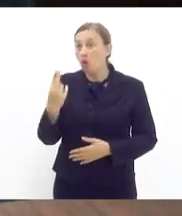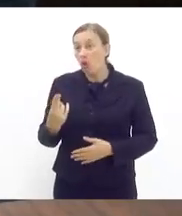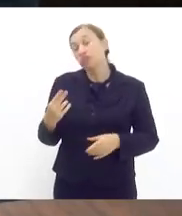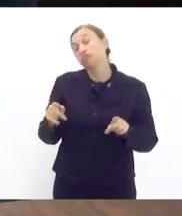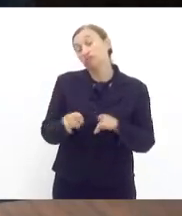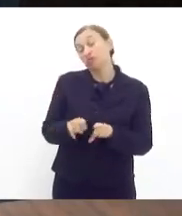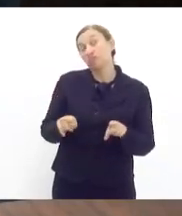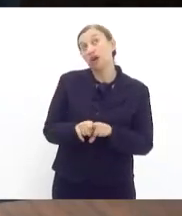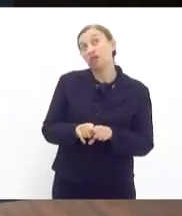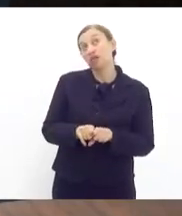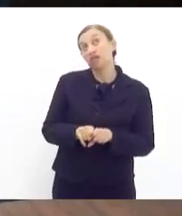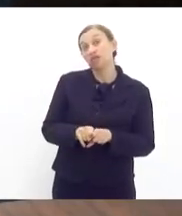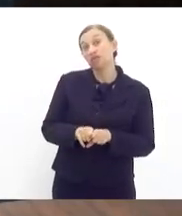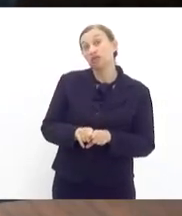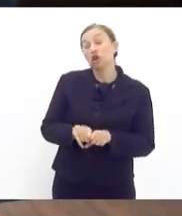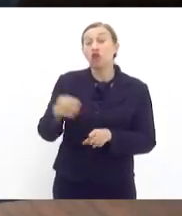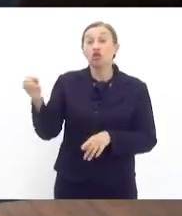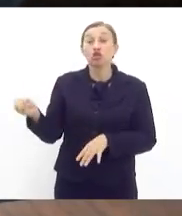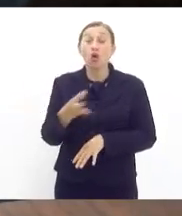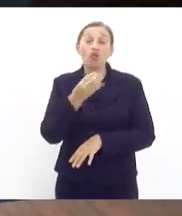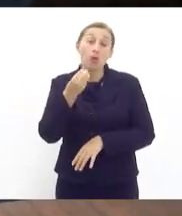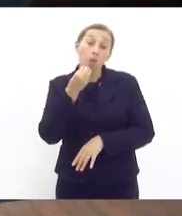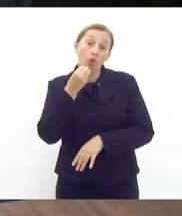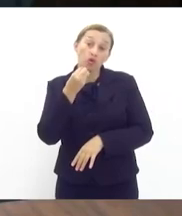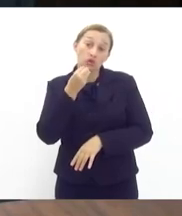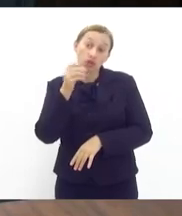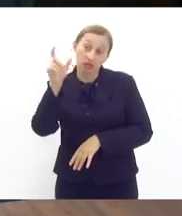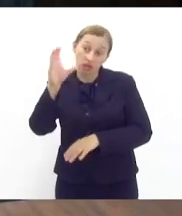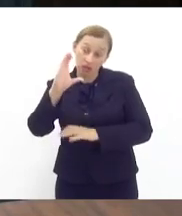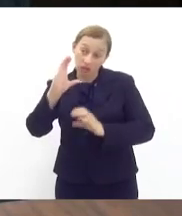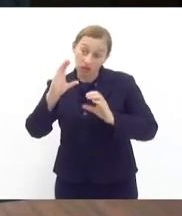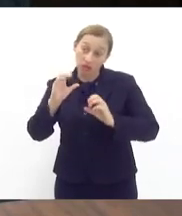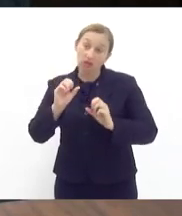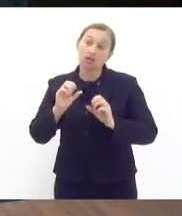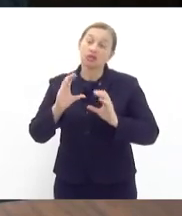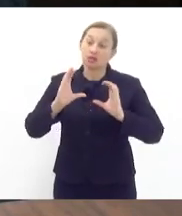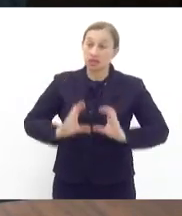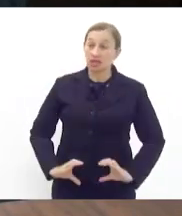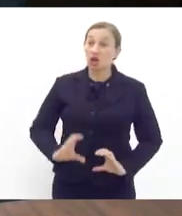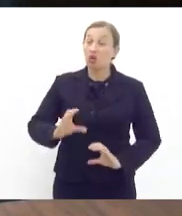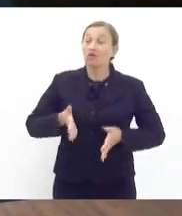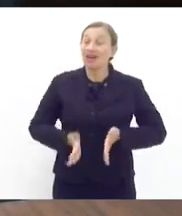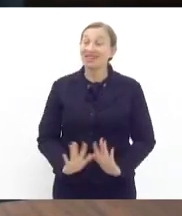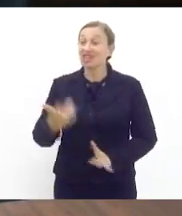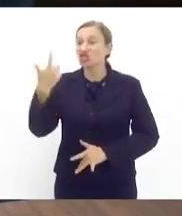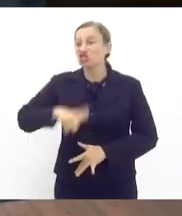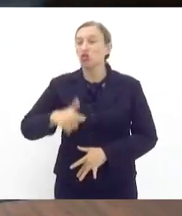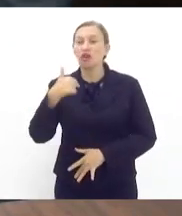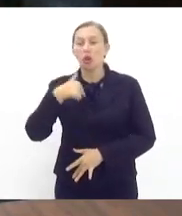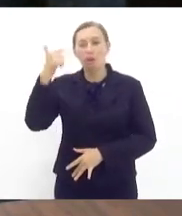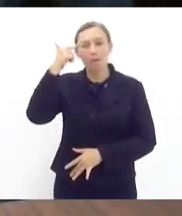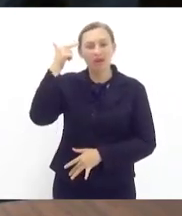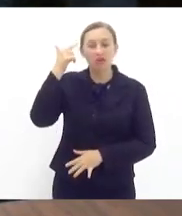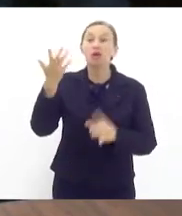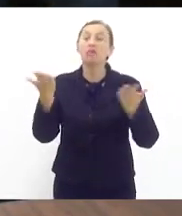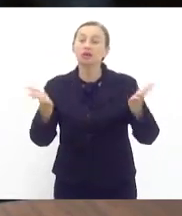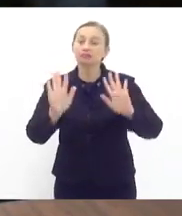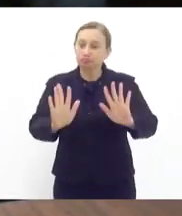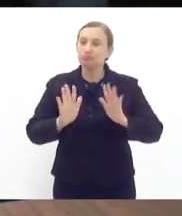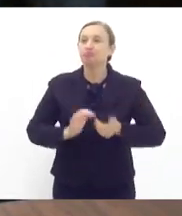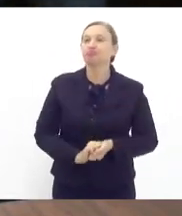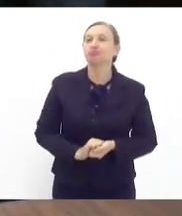também a gente dar uma nova oportunidade para esse cidadão nascer de novo sinceramente isso é o que eu penso agora